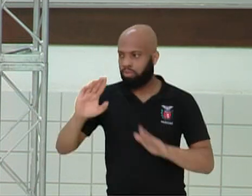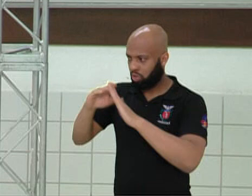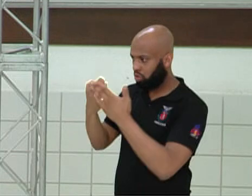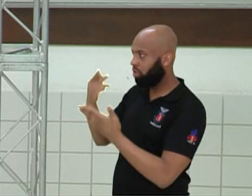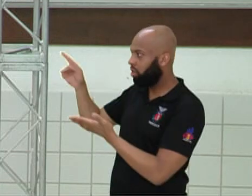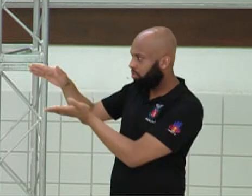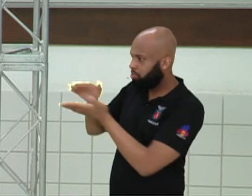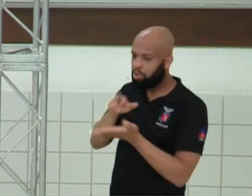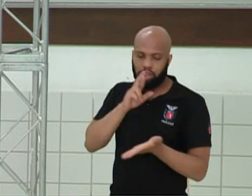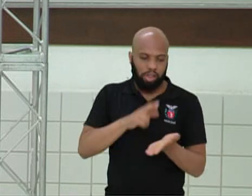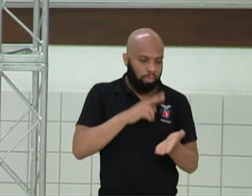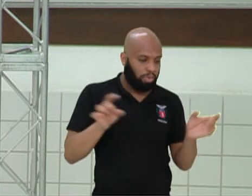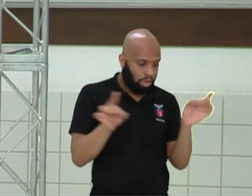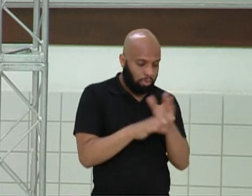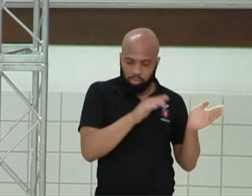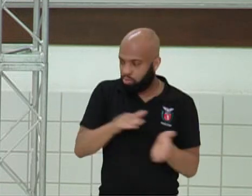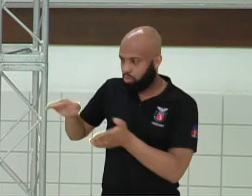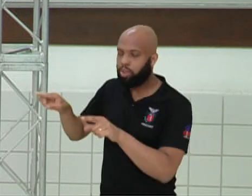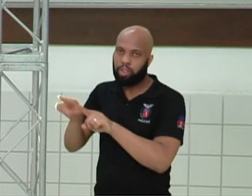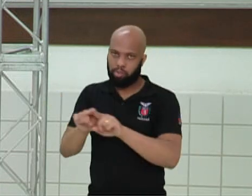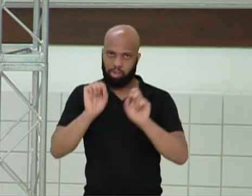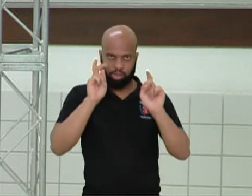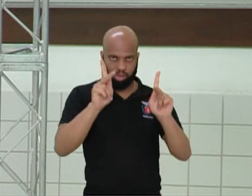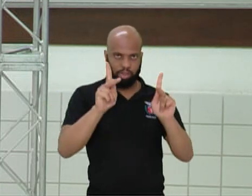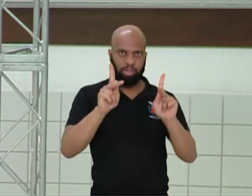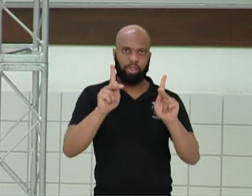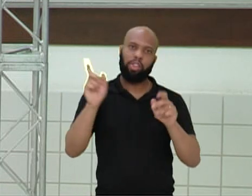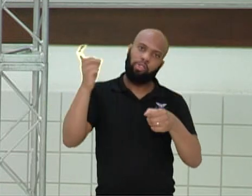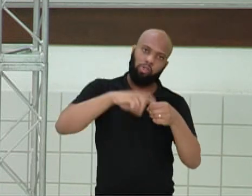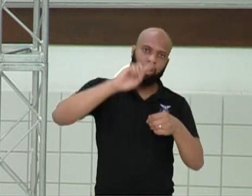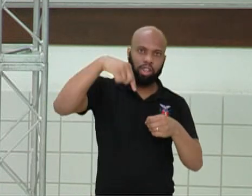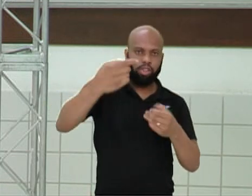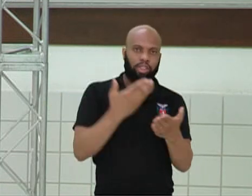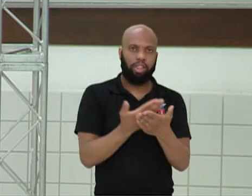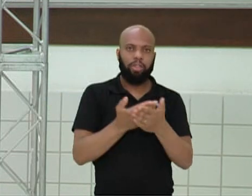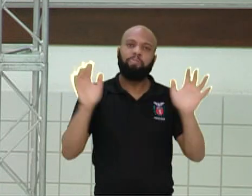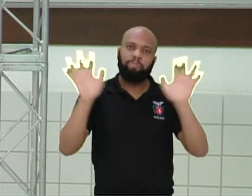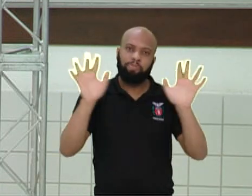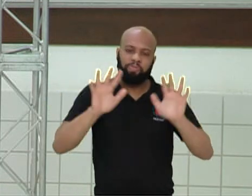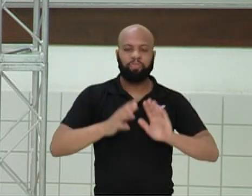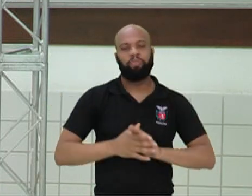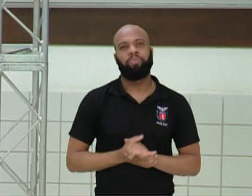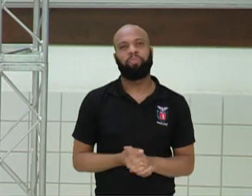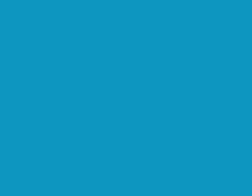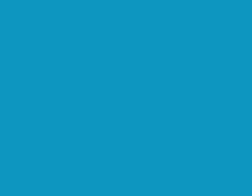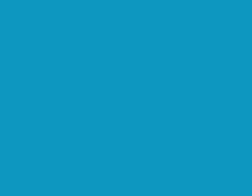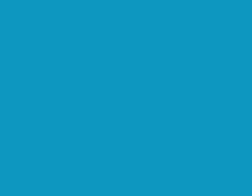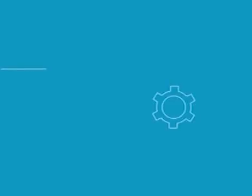contato com a sua escola para resolver isso aí, beleza? Voltamos na próxima aula. Tchau!